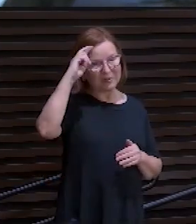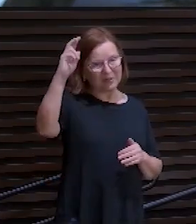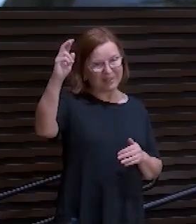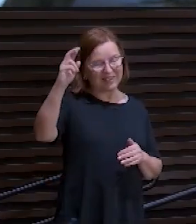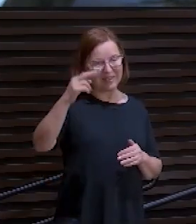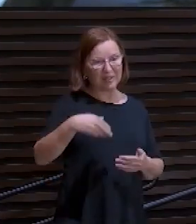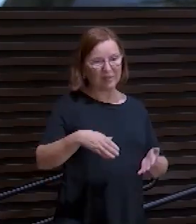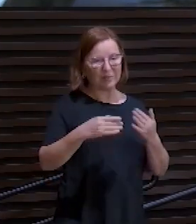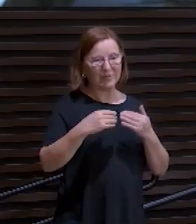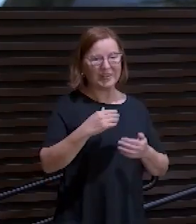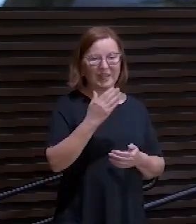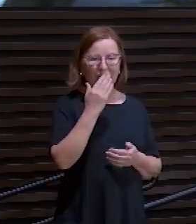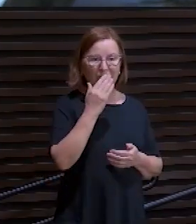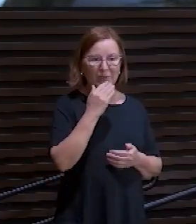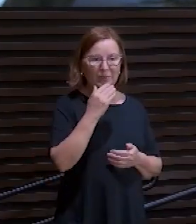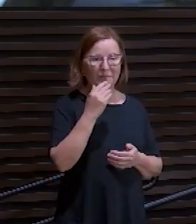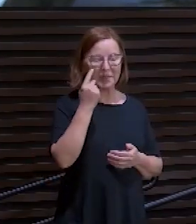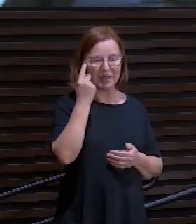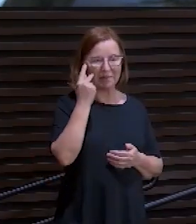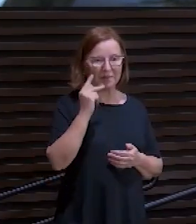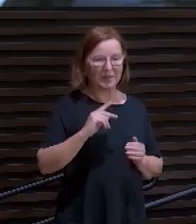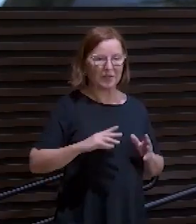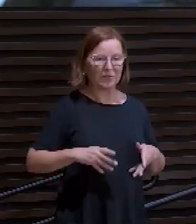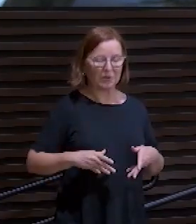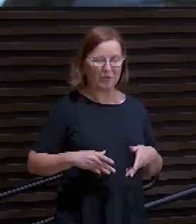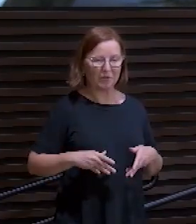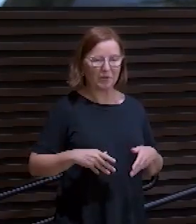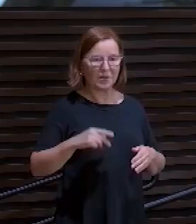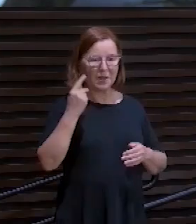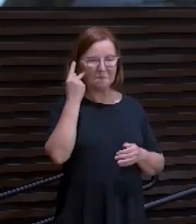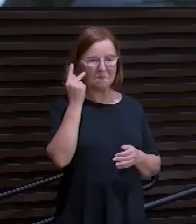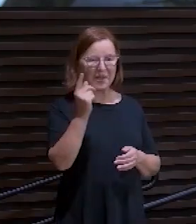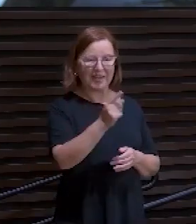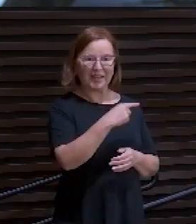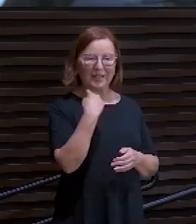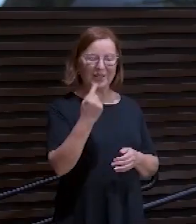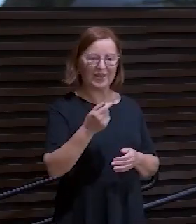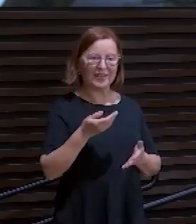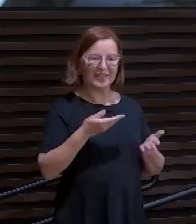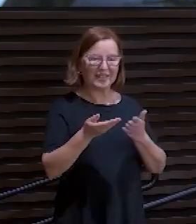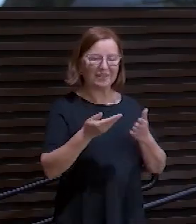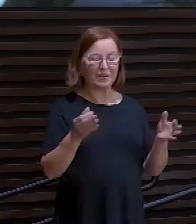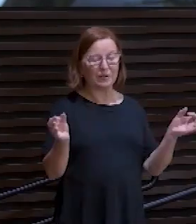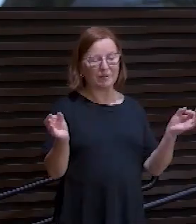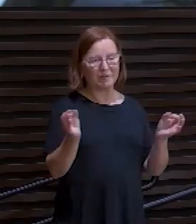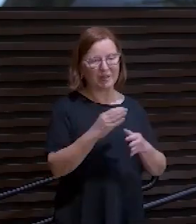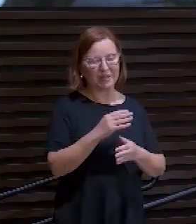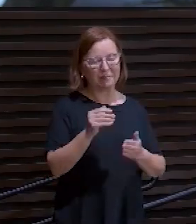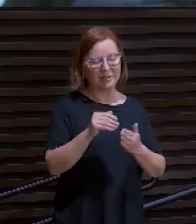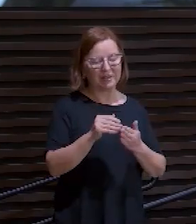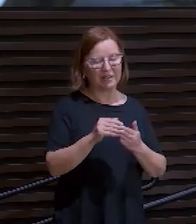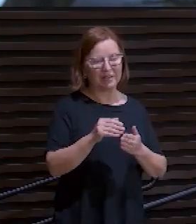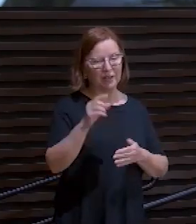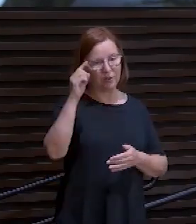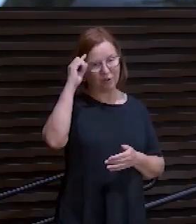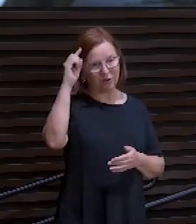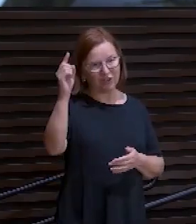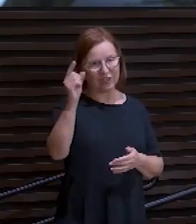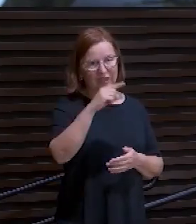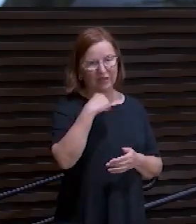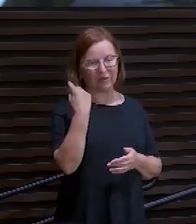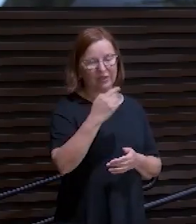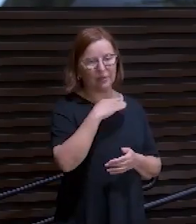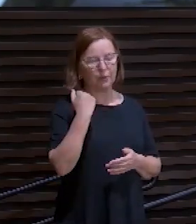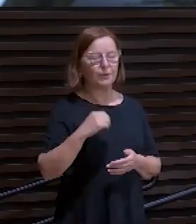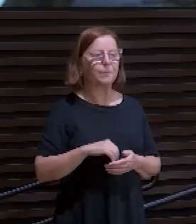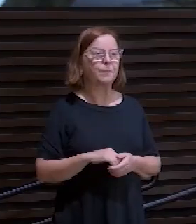que nós possamos servi-lo completamente até o dia da nossa morte. Então José